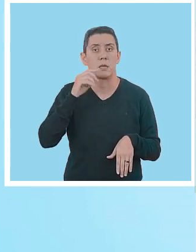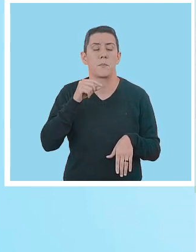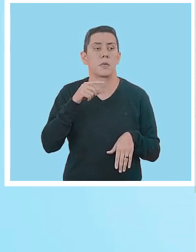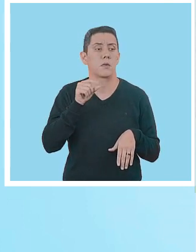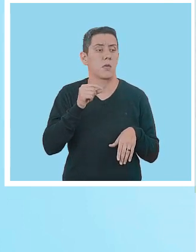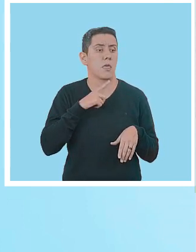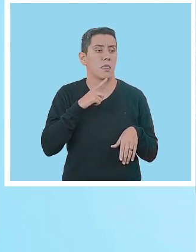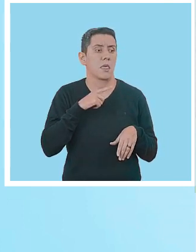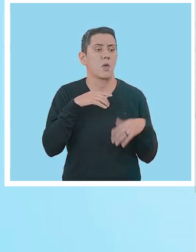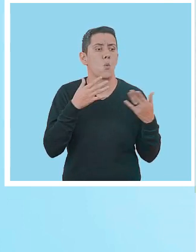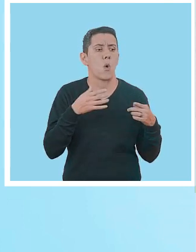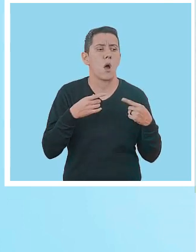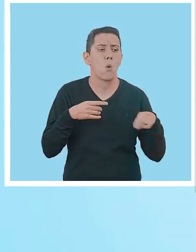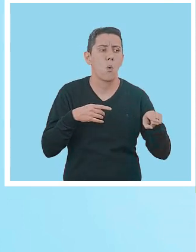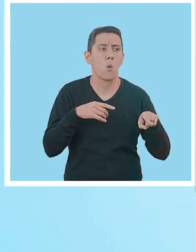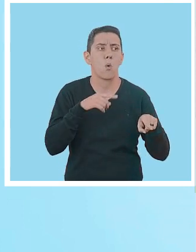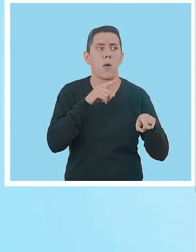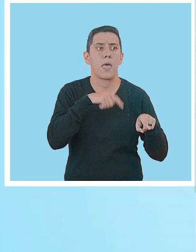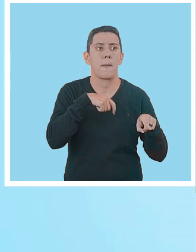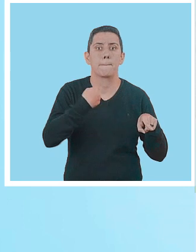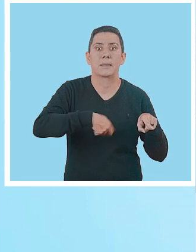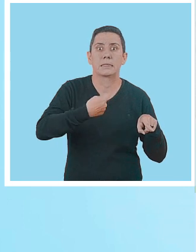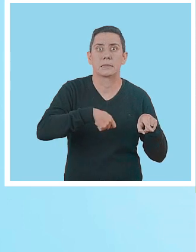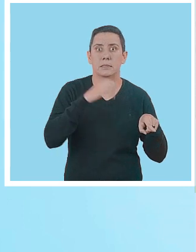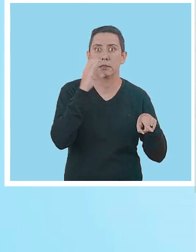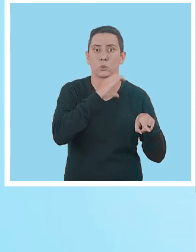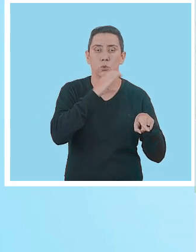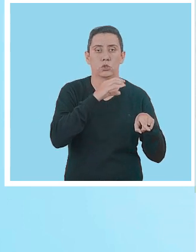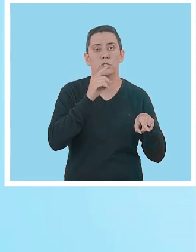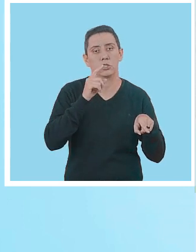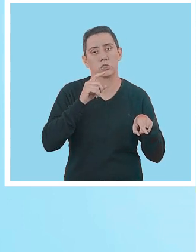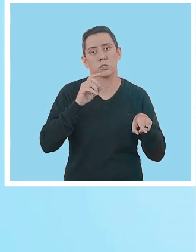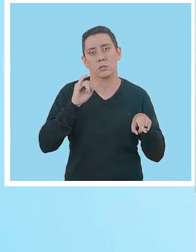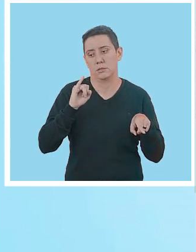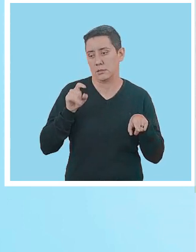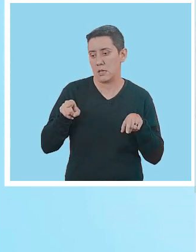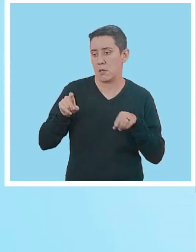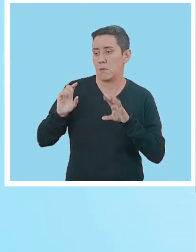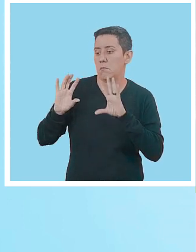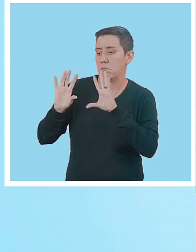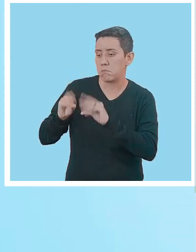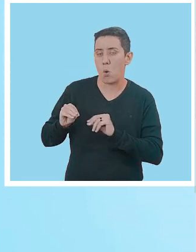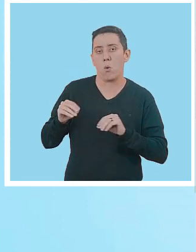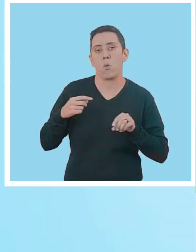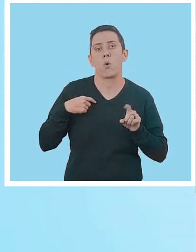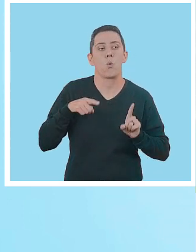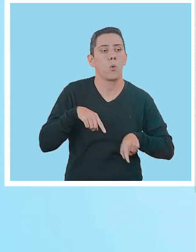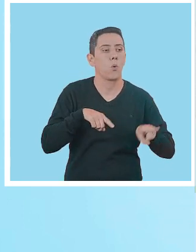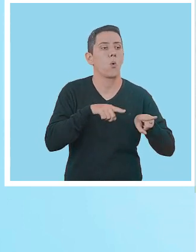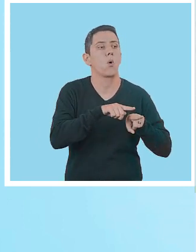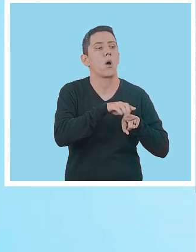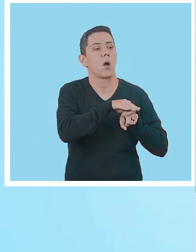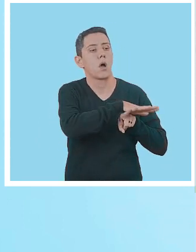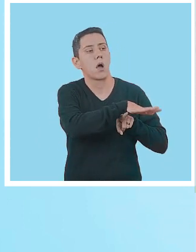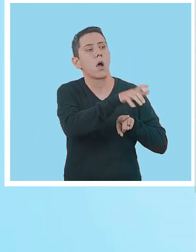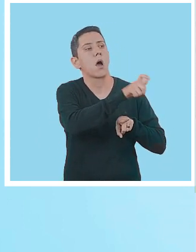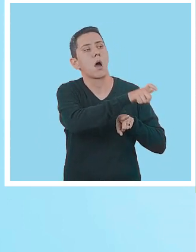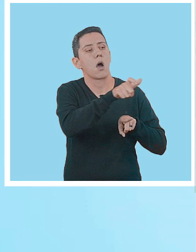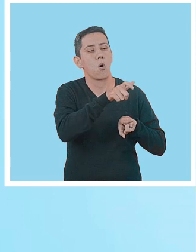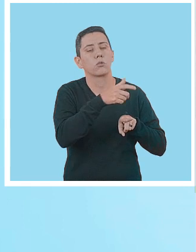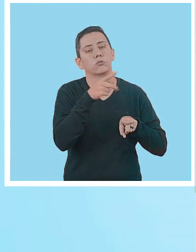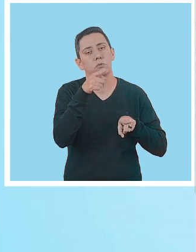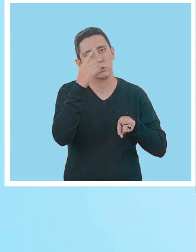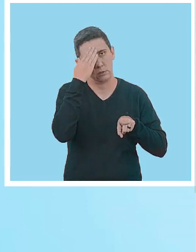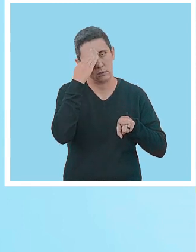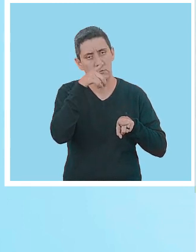ele pode colocar destinar né Essa saída da Box como carga crítica né e as cargas comuns